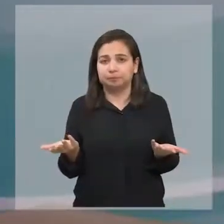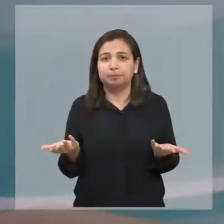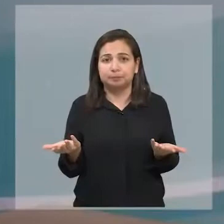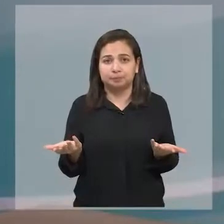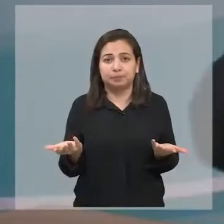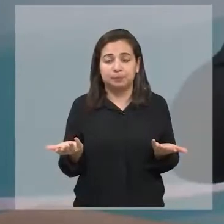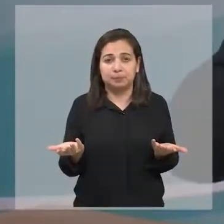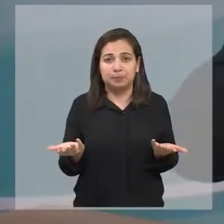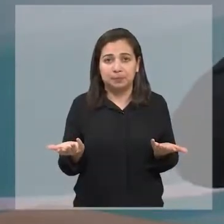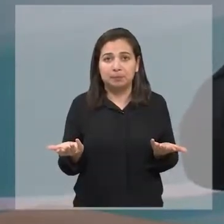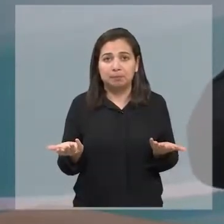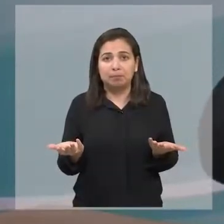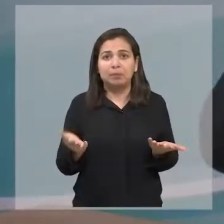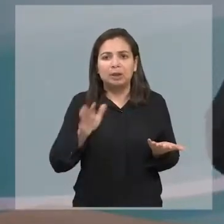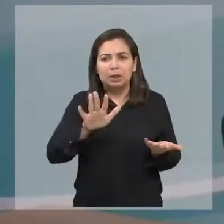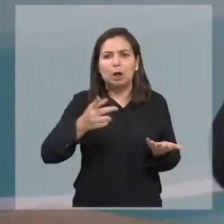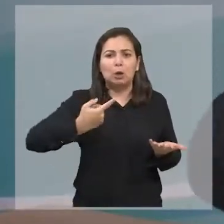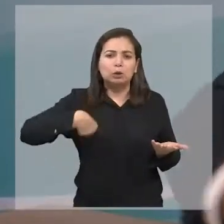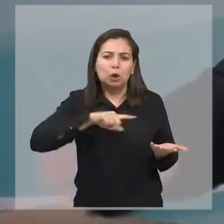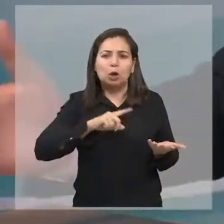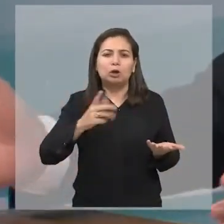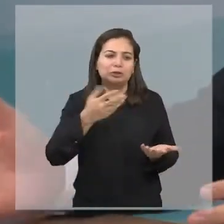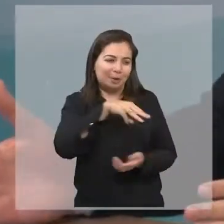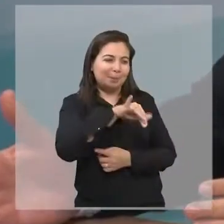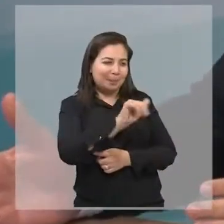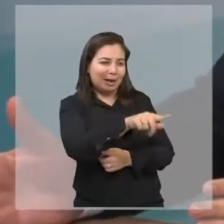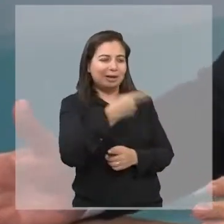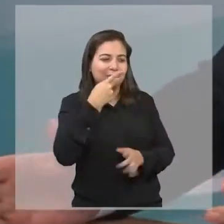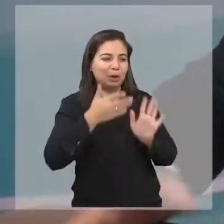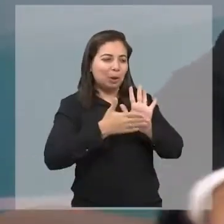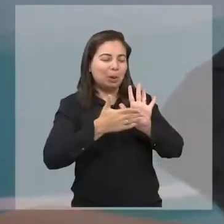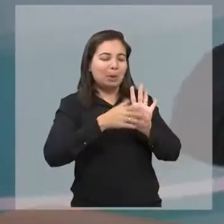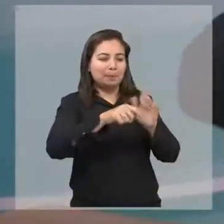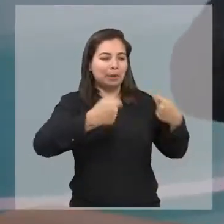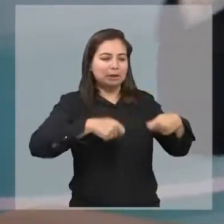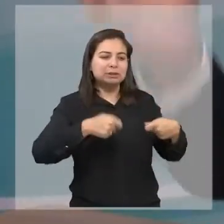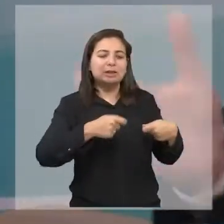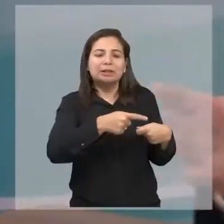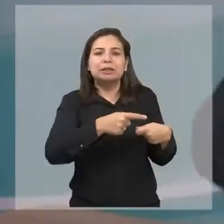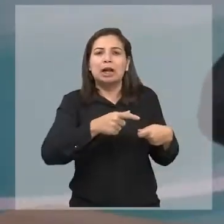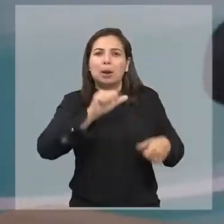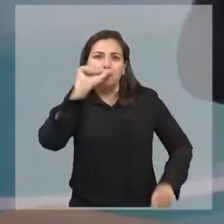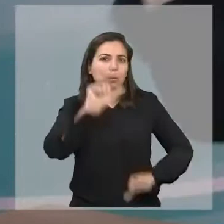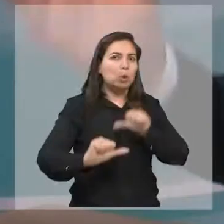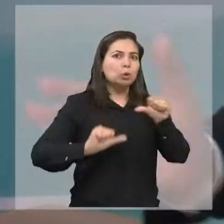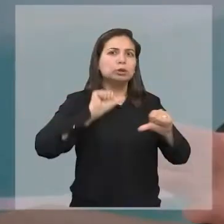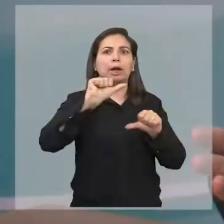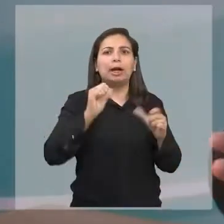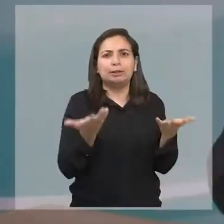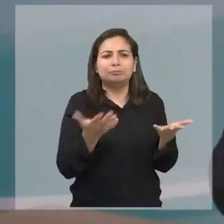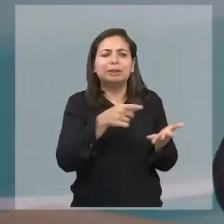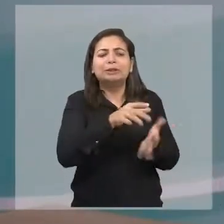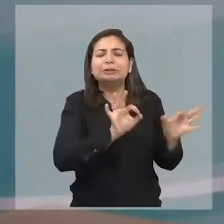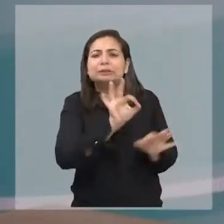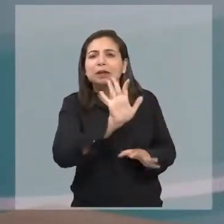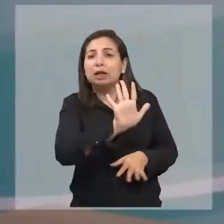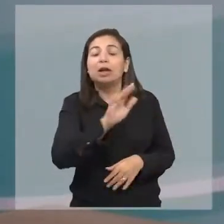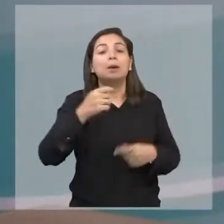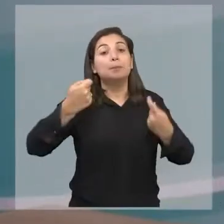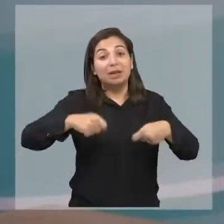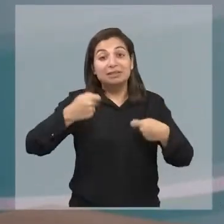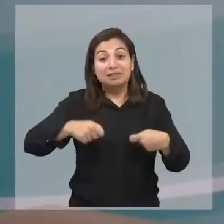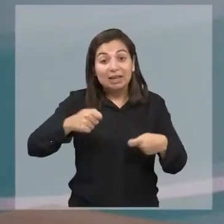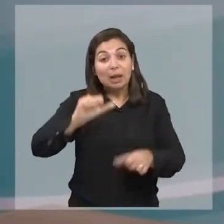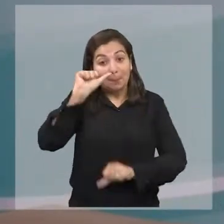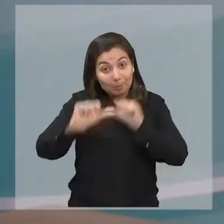Não dá para fazer uma revolução, como o professor Maia está propondo, de forma um tanto desorganizada, sem mudar a